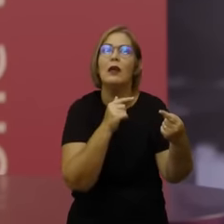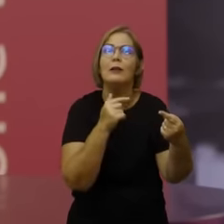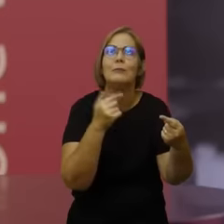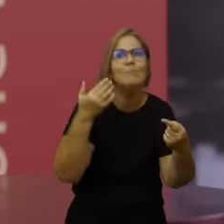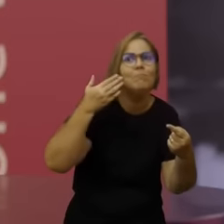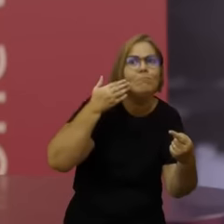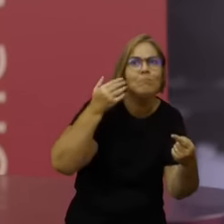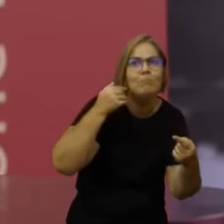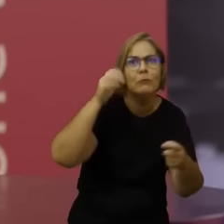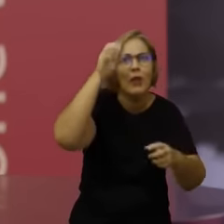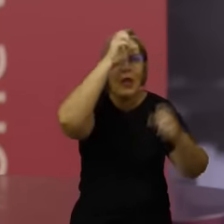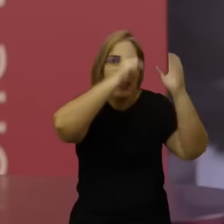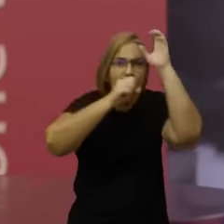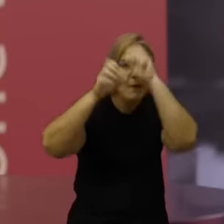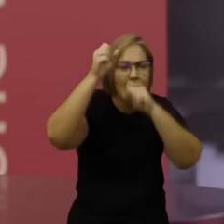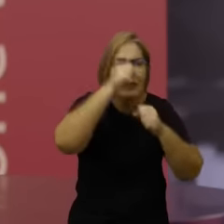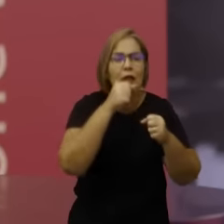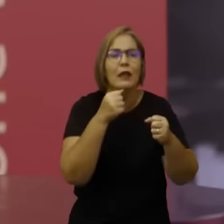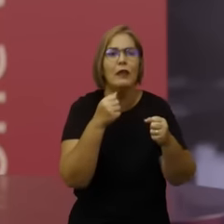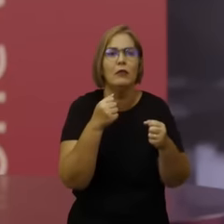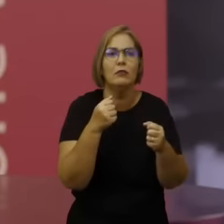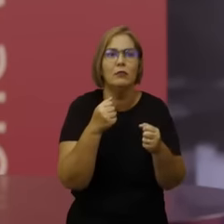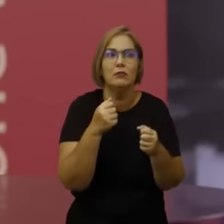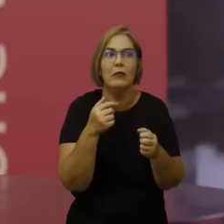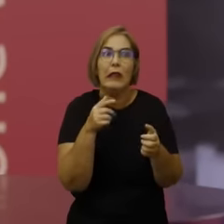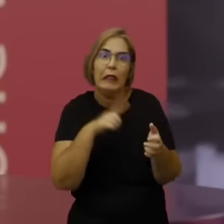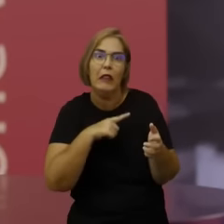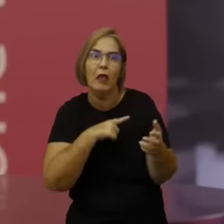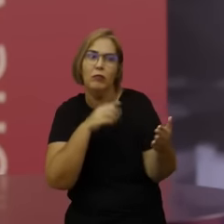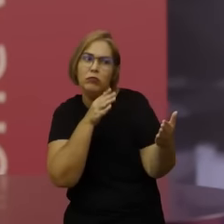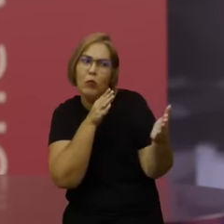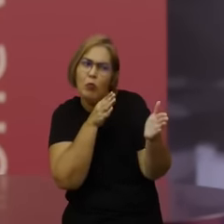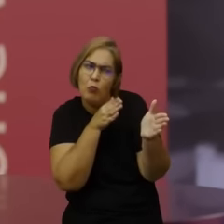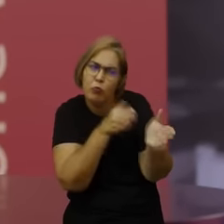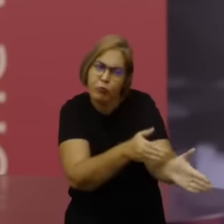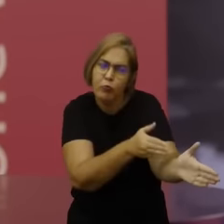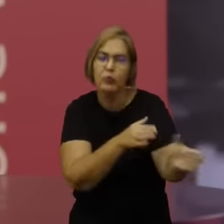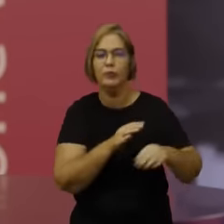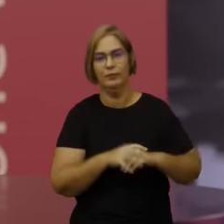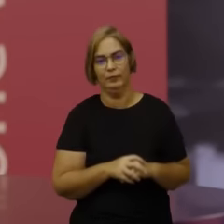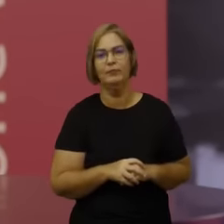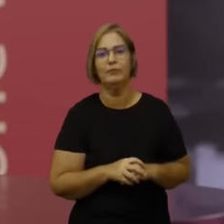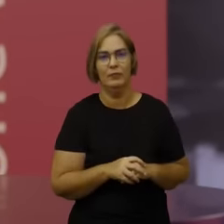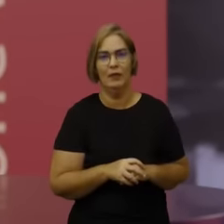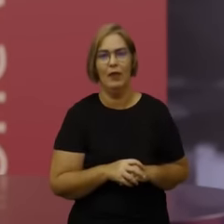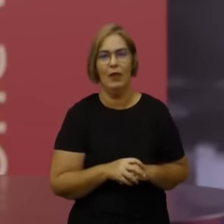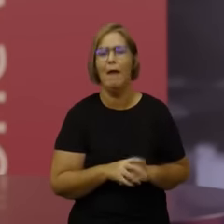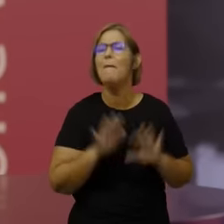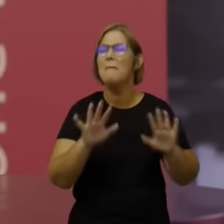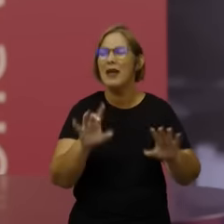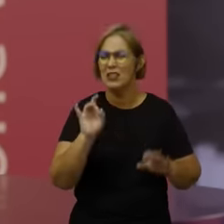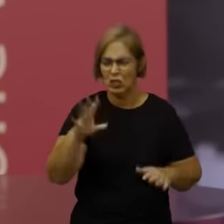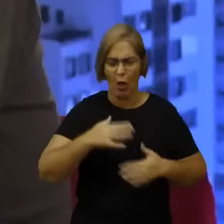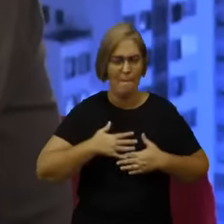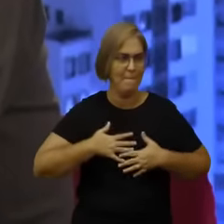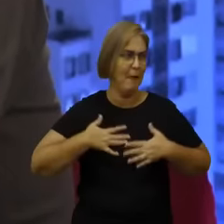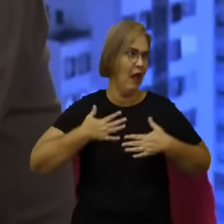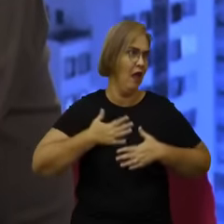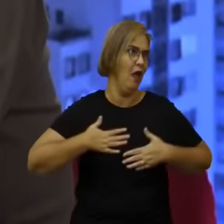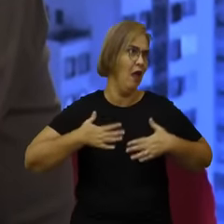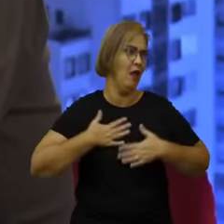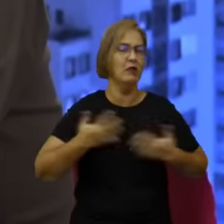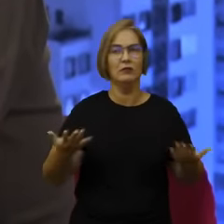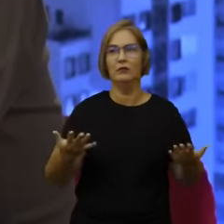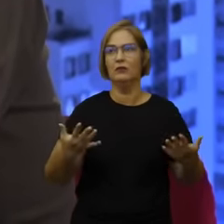pelo prazer, por condições que estariam nas mãos do destino ou nas mãos do acaso, o prazer, as riquezas, a honra, mas pelo